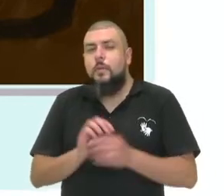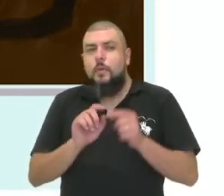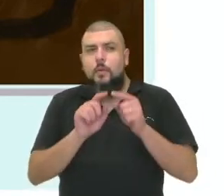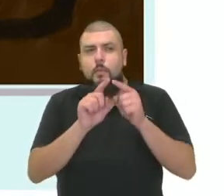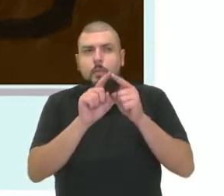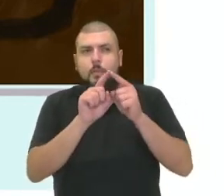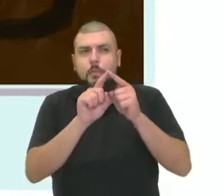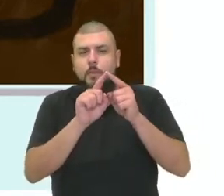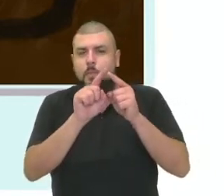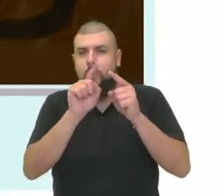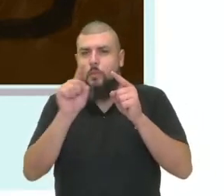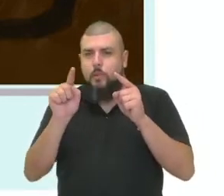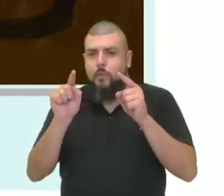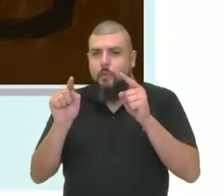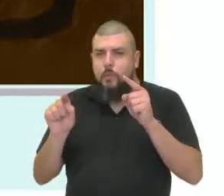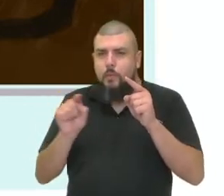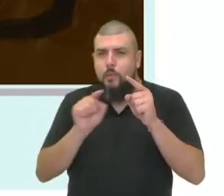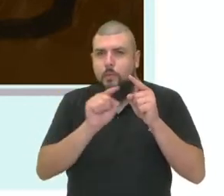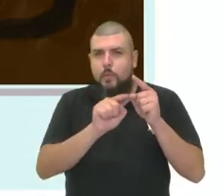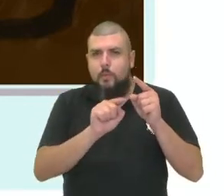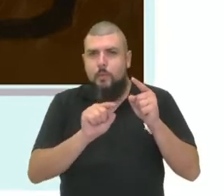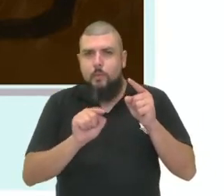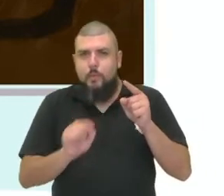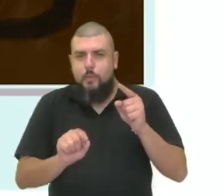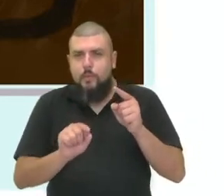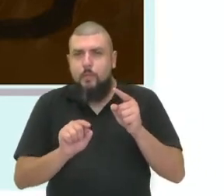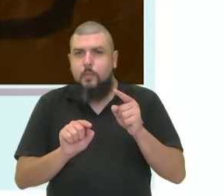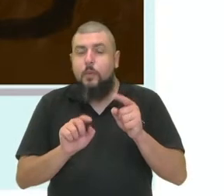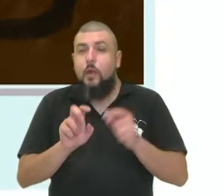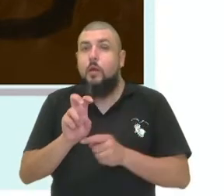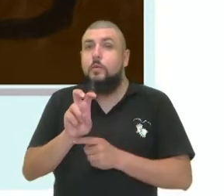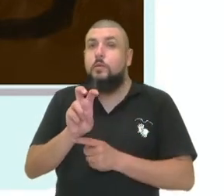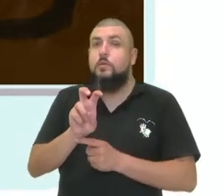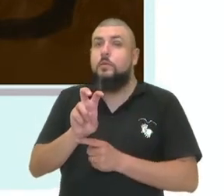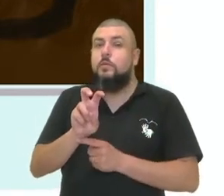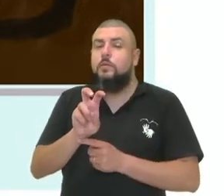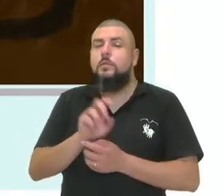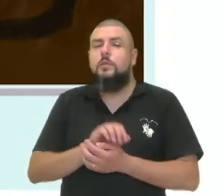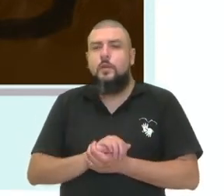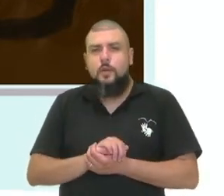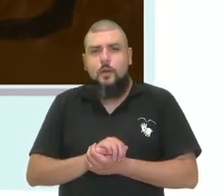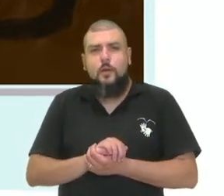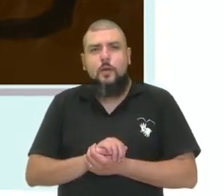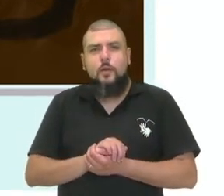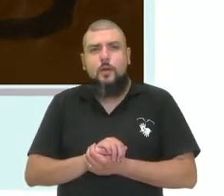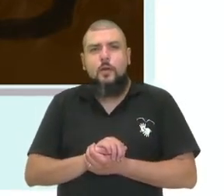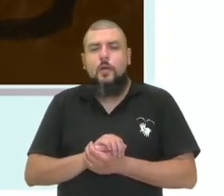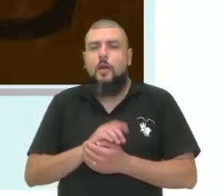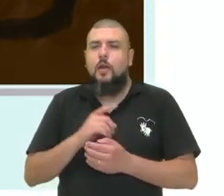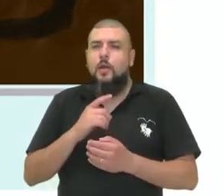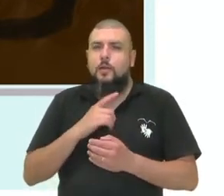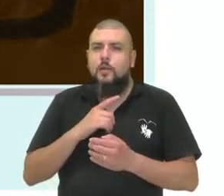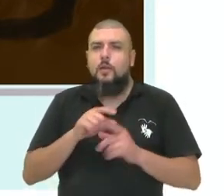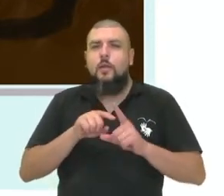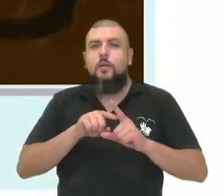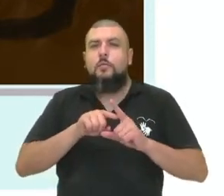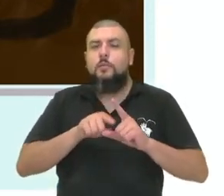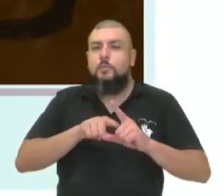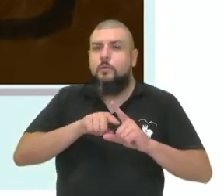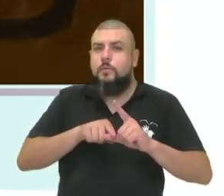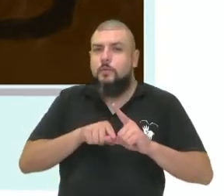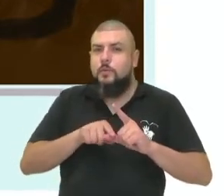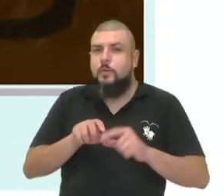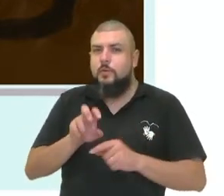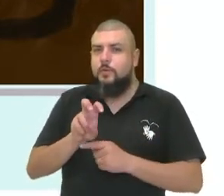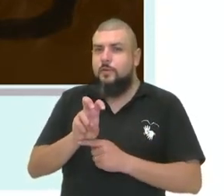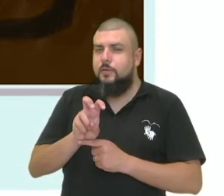ele tem 5 vértices e nesse vértice exemplos entrar na mente a gente consegue informar cada